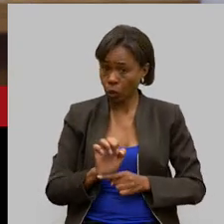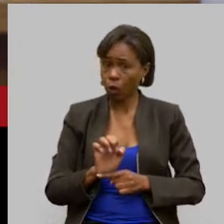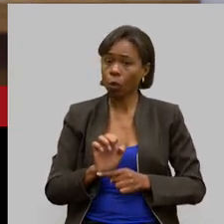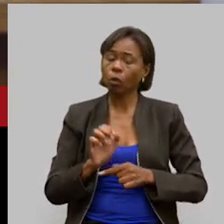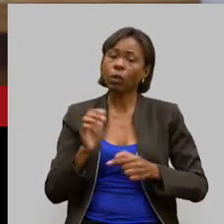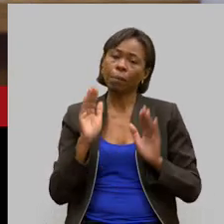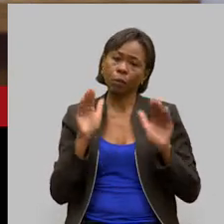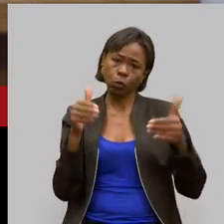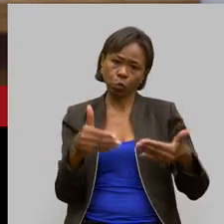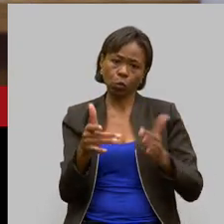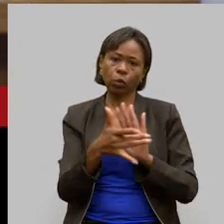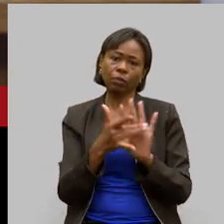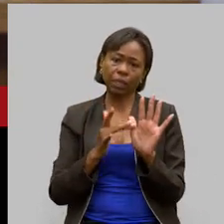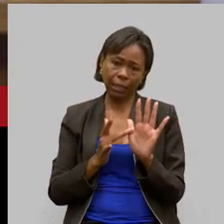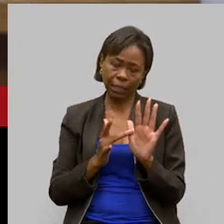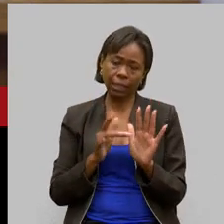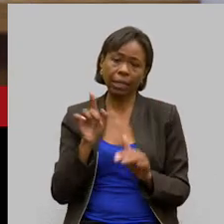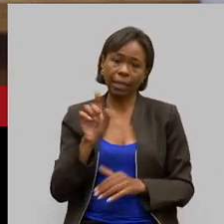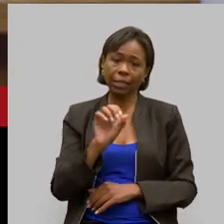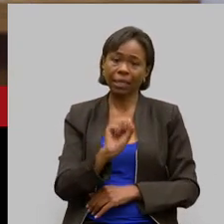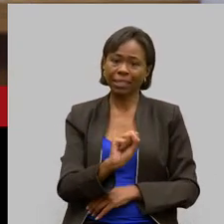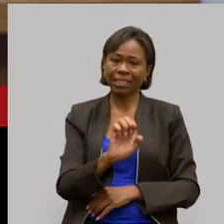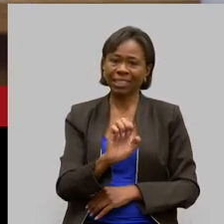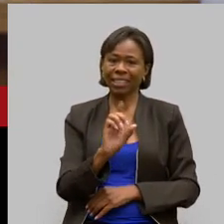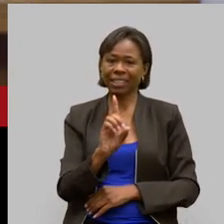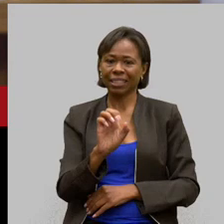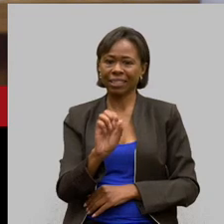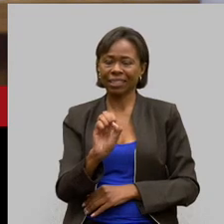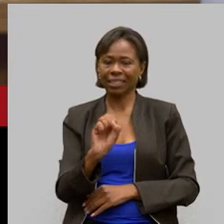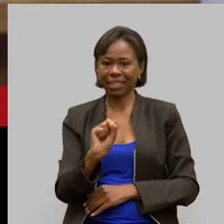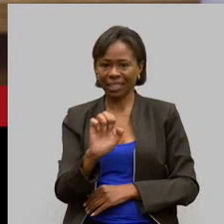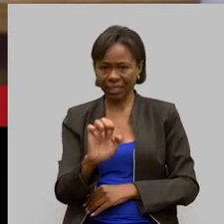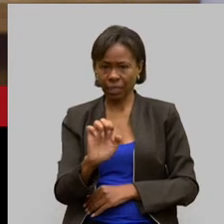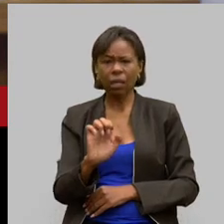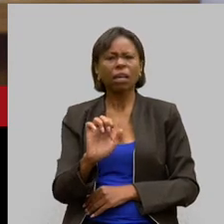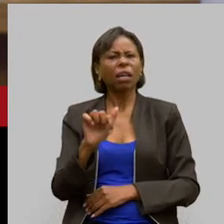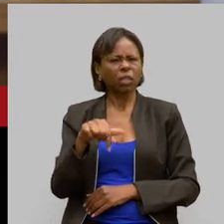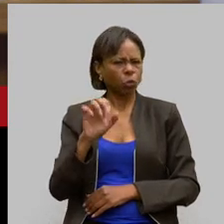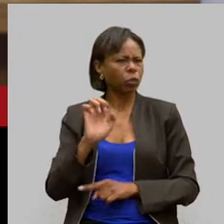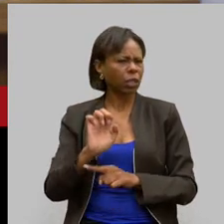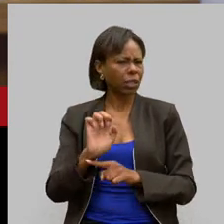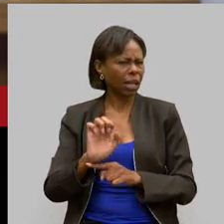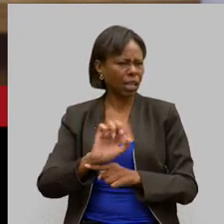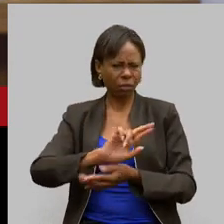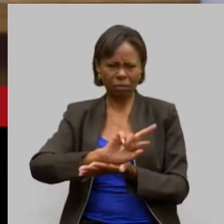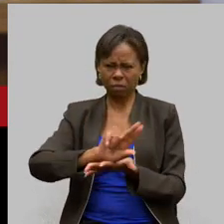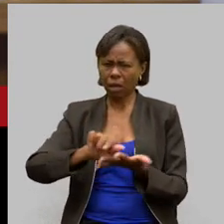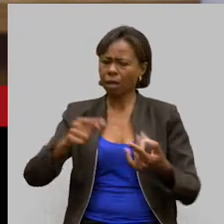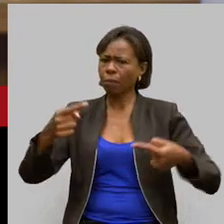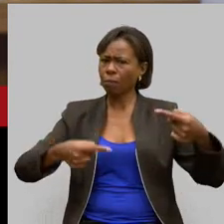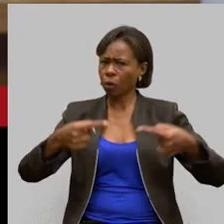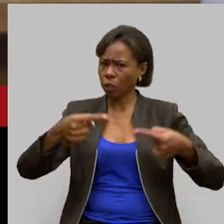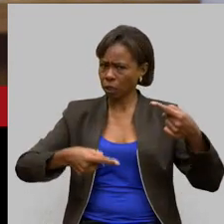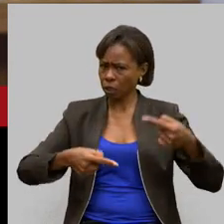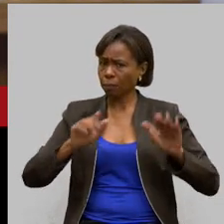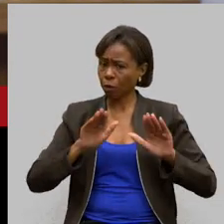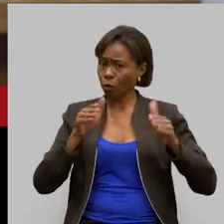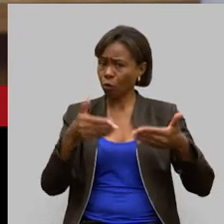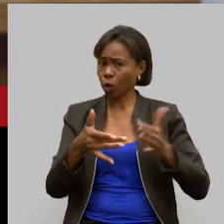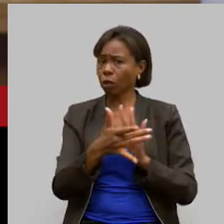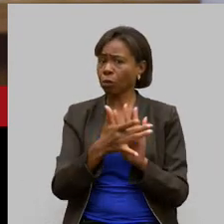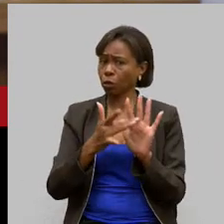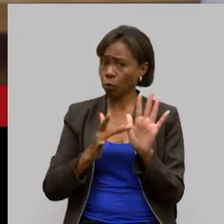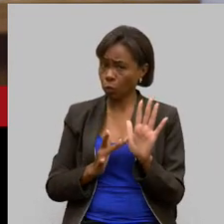né a gente sabe que como eu falei são muit as políticos o estado possui muitas políticas para as pessoas com deficiência e tem